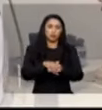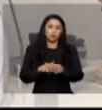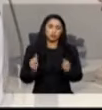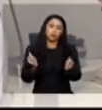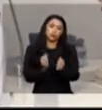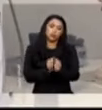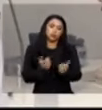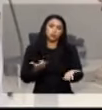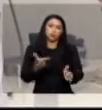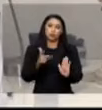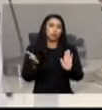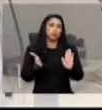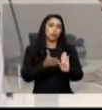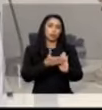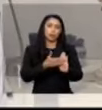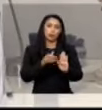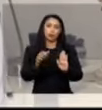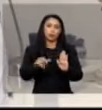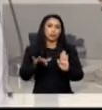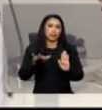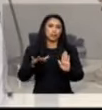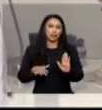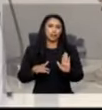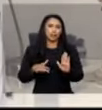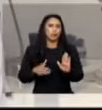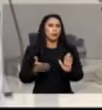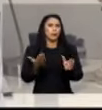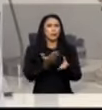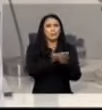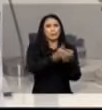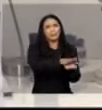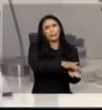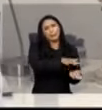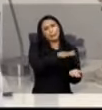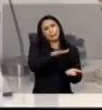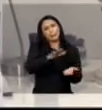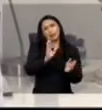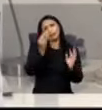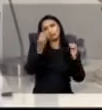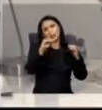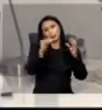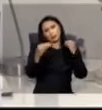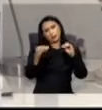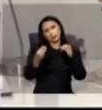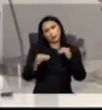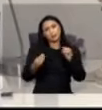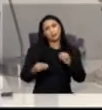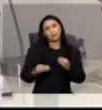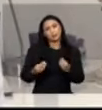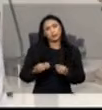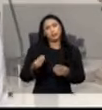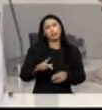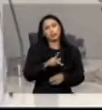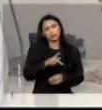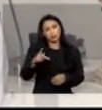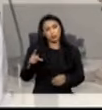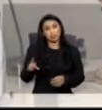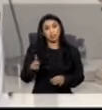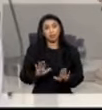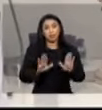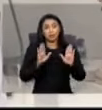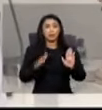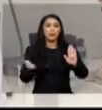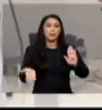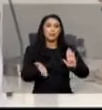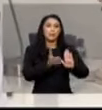Não havia pauta no plenário em razão dessas demandas que já haviam sido publicadas pelo ministro presidente. Ele pautou